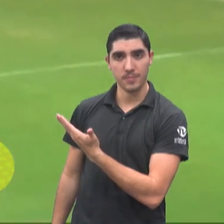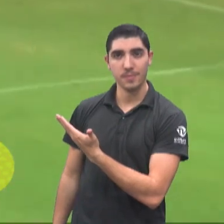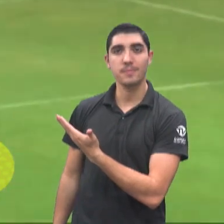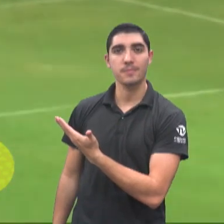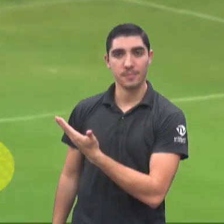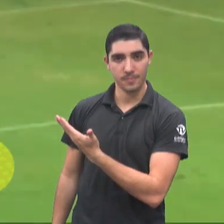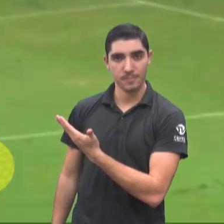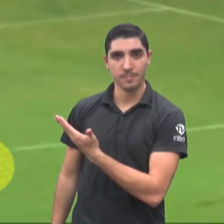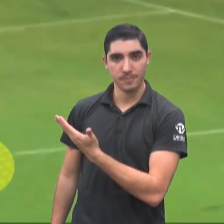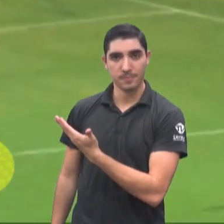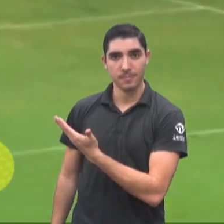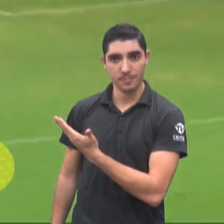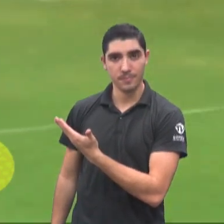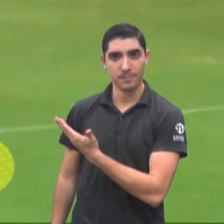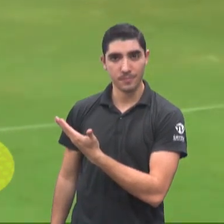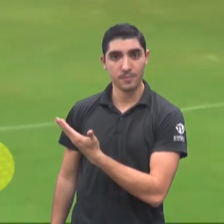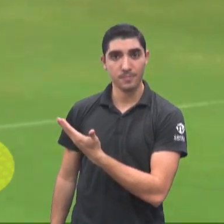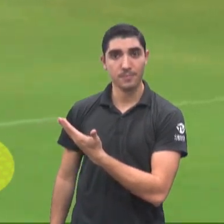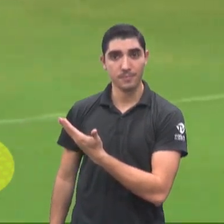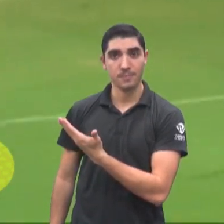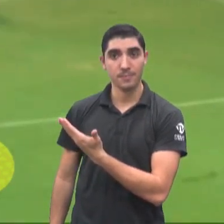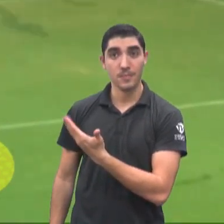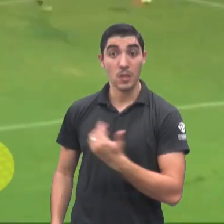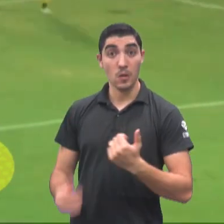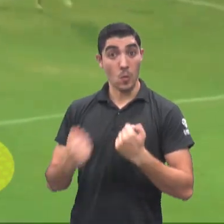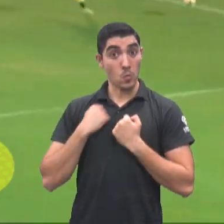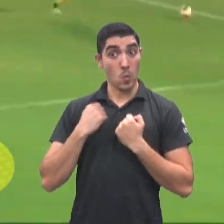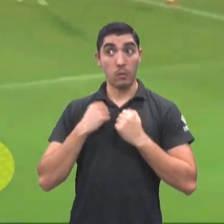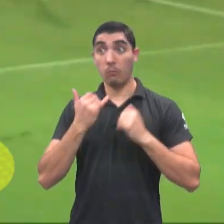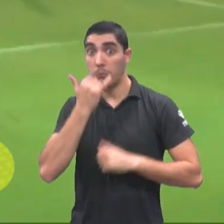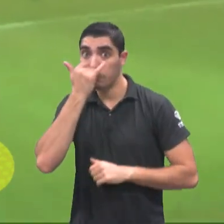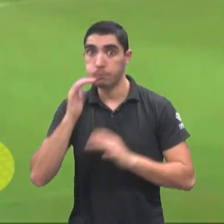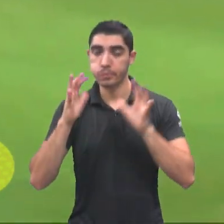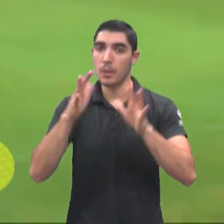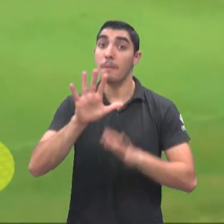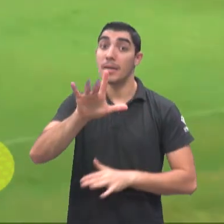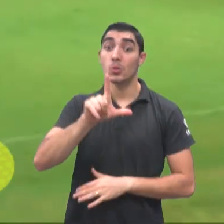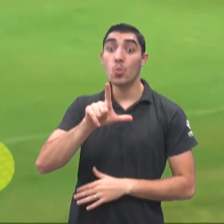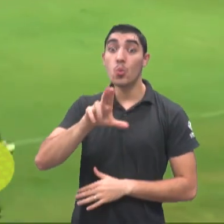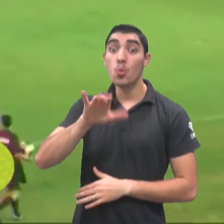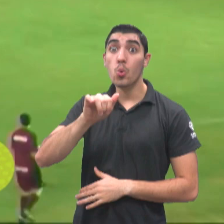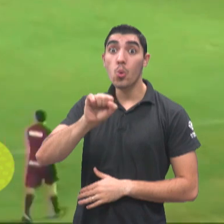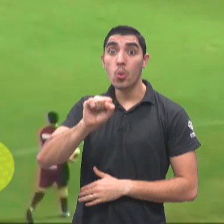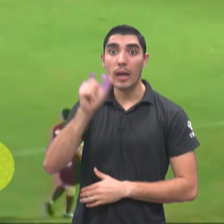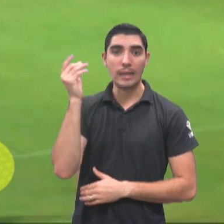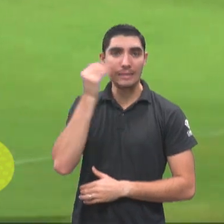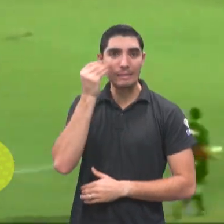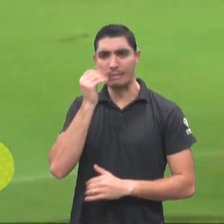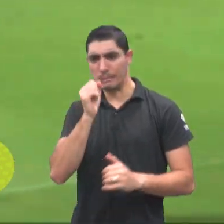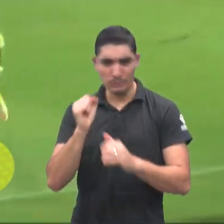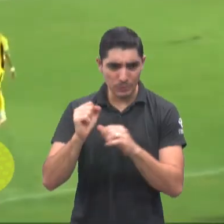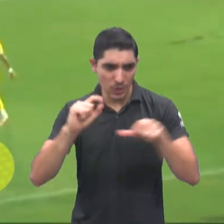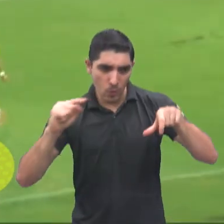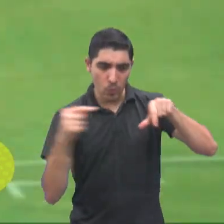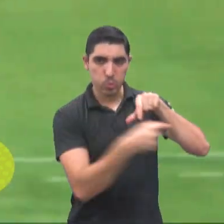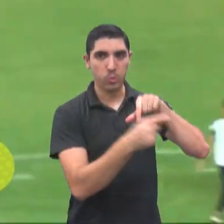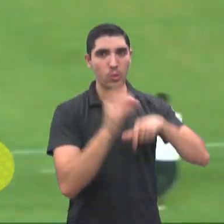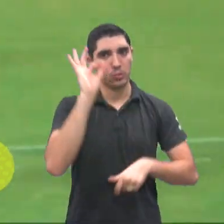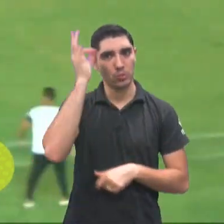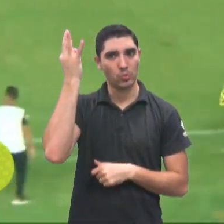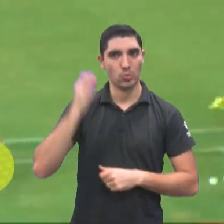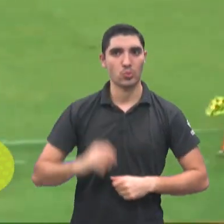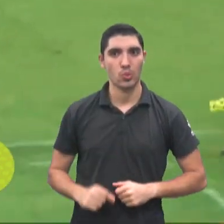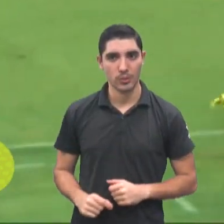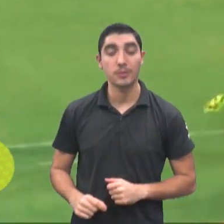para o meio do pagode, Luan saiu mal e Lucas Silva tocou de cabeça, no susto, para fora, sorte do Joseense.